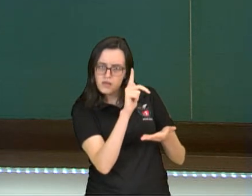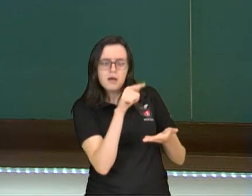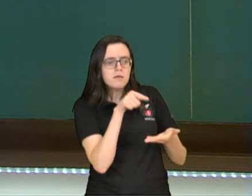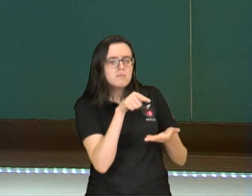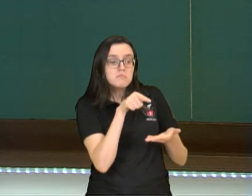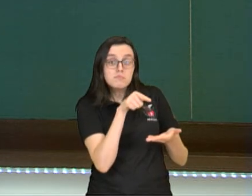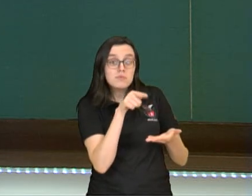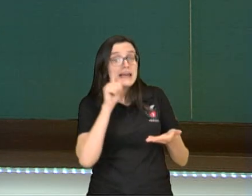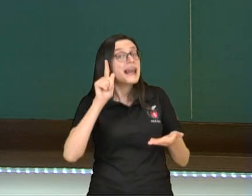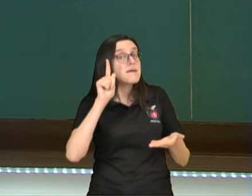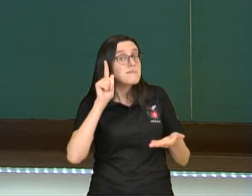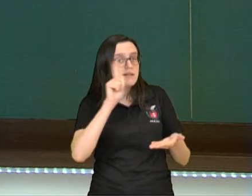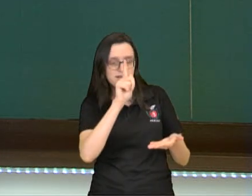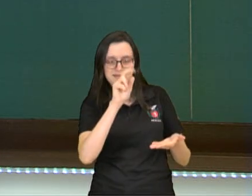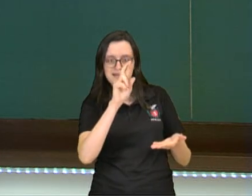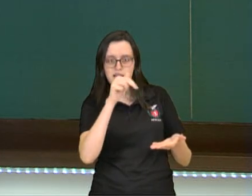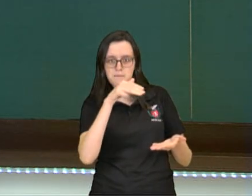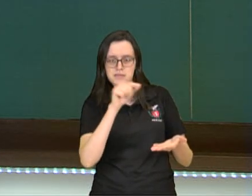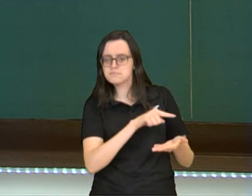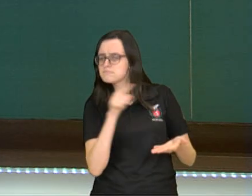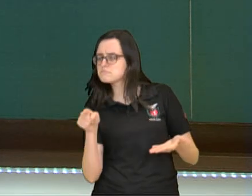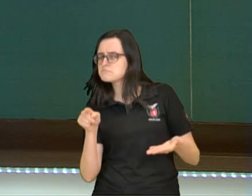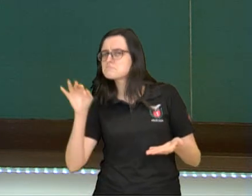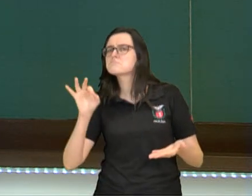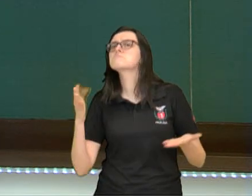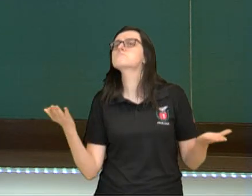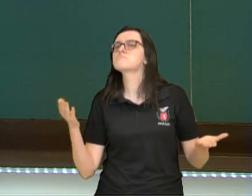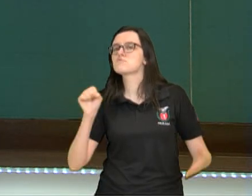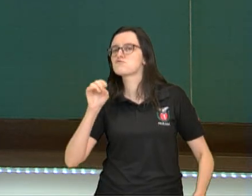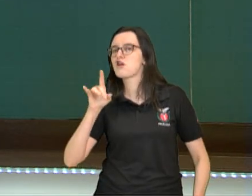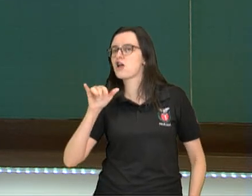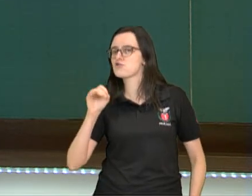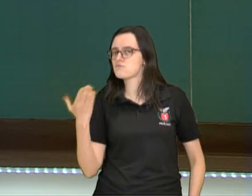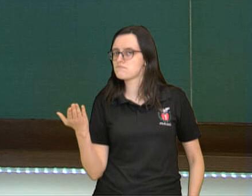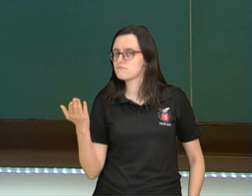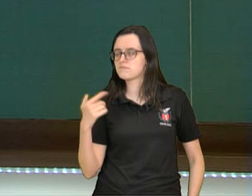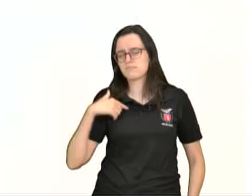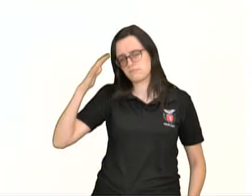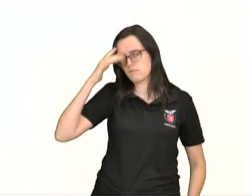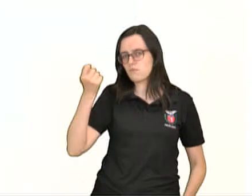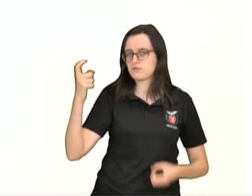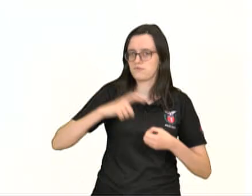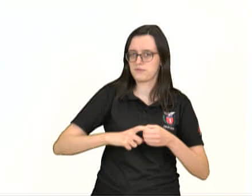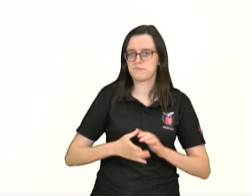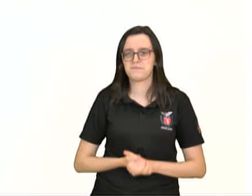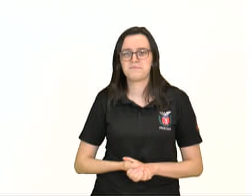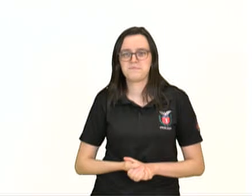em gramas de sódio? Dá uma pensada aí que eu já volto.